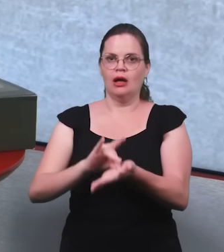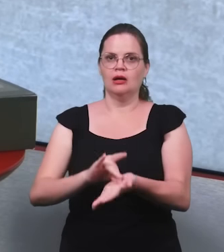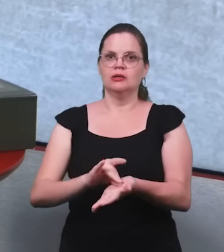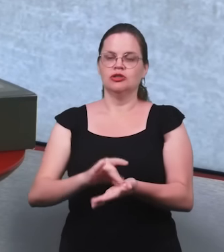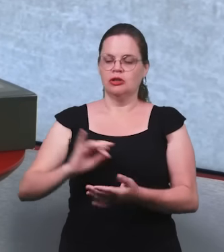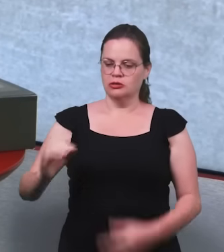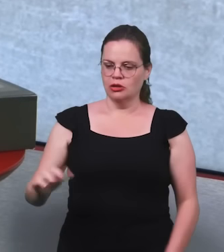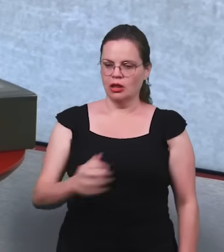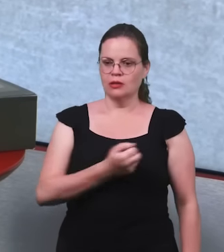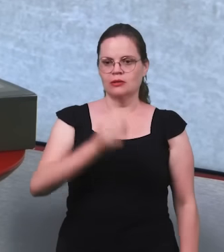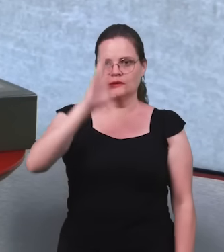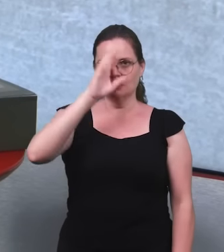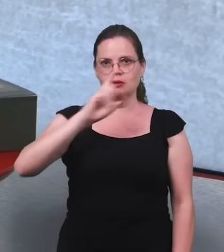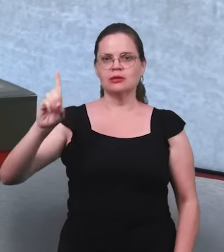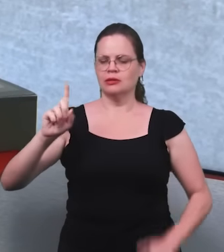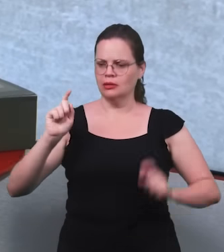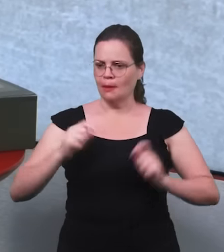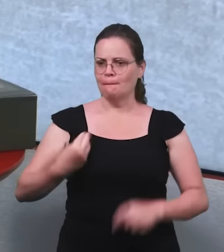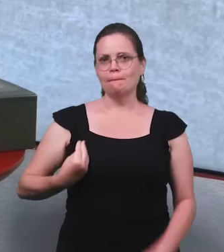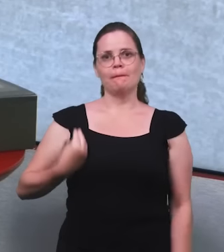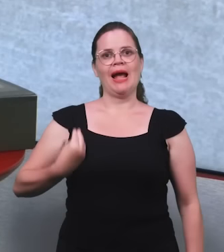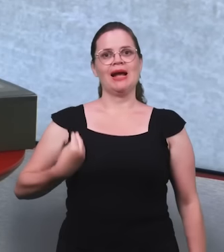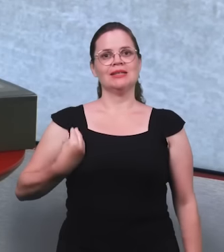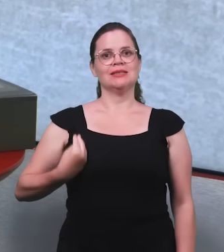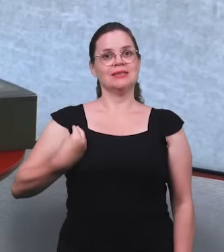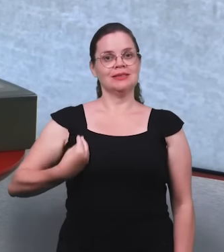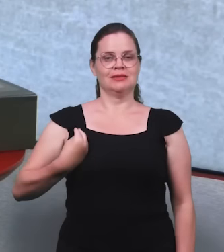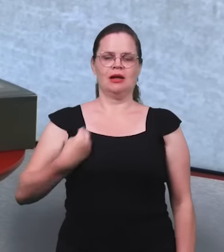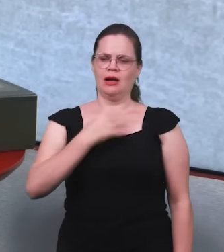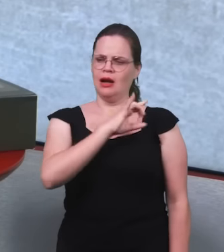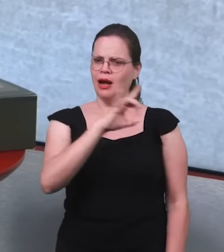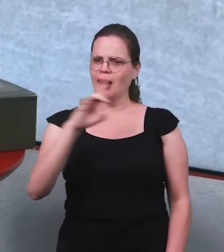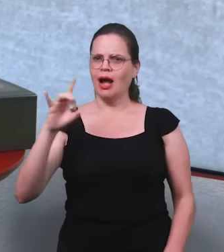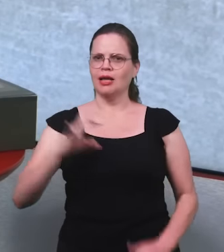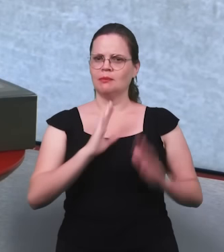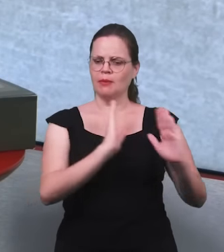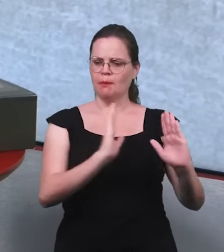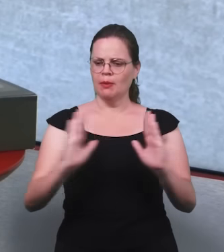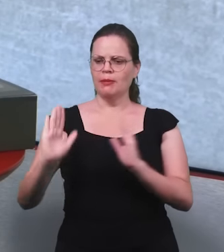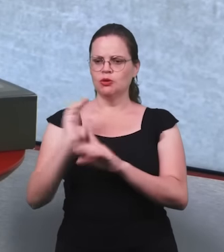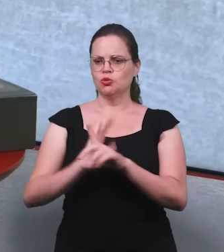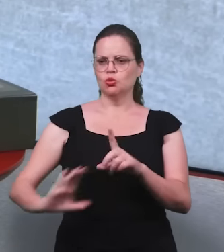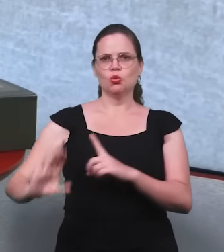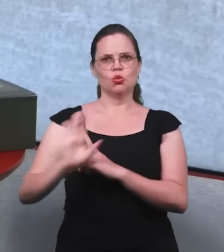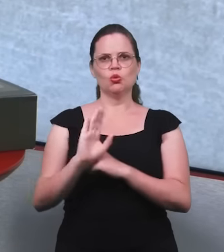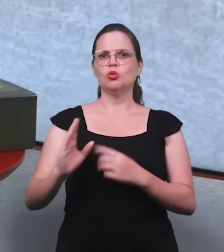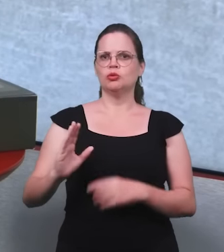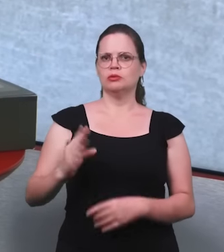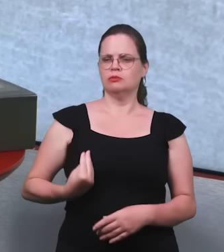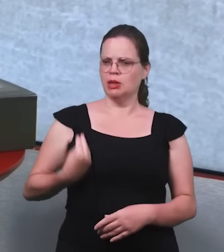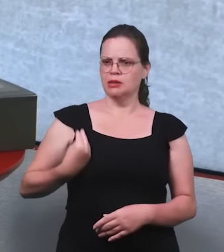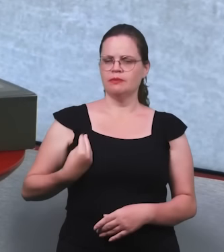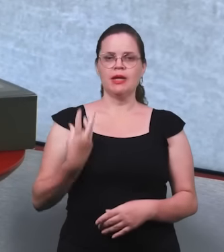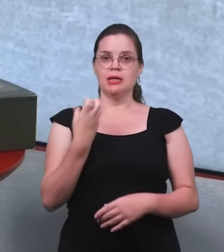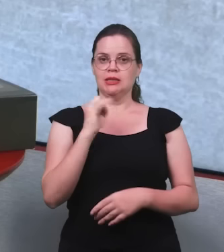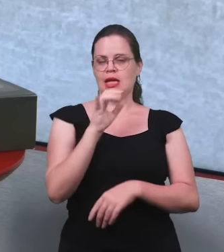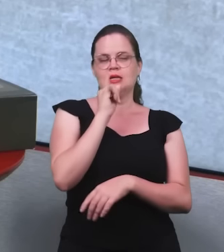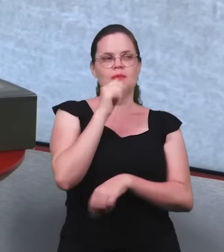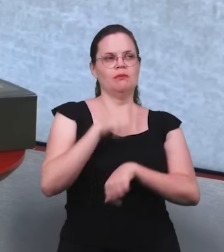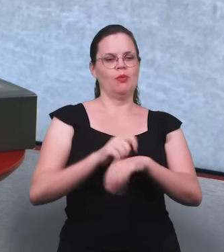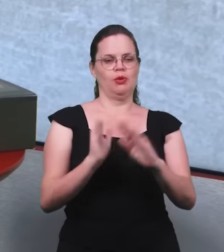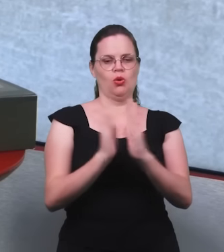pessoa possa participar de forma ativa, né, de cada ato do culto. Uma hora de oração, ele fecha os olhos, vai